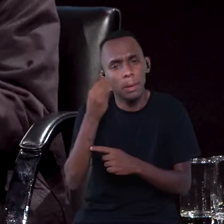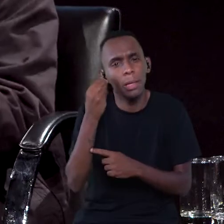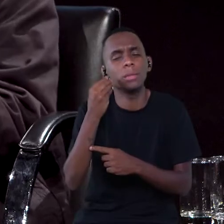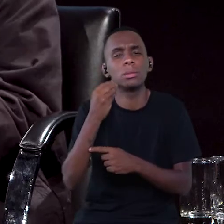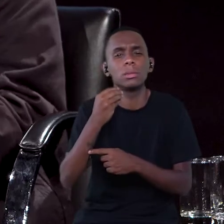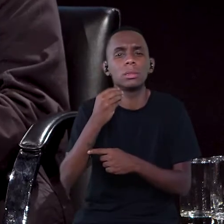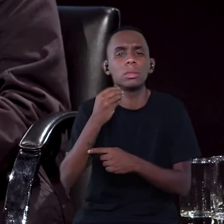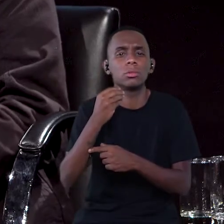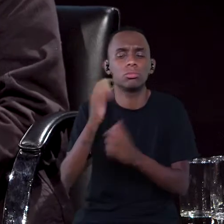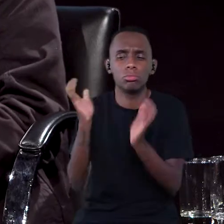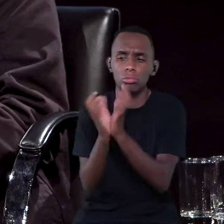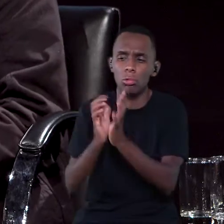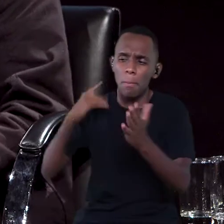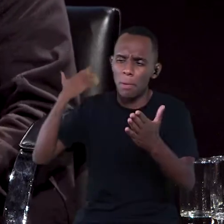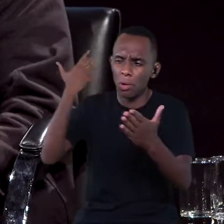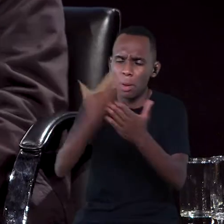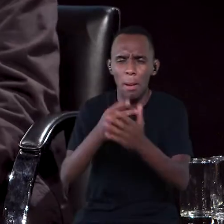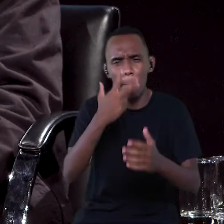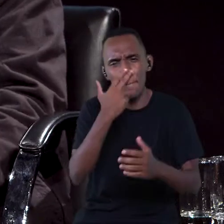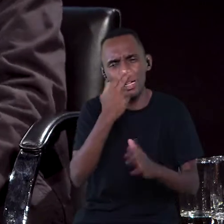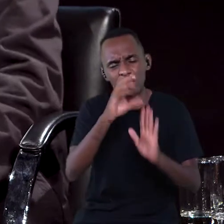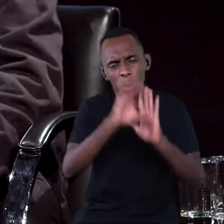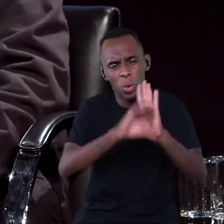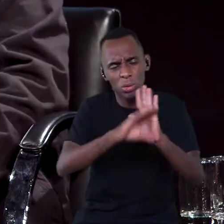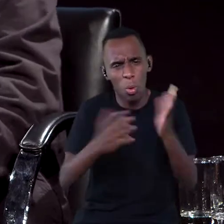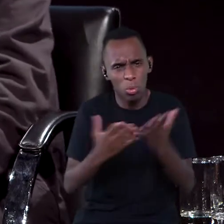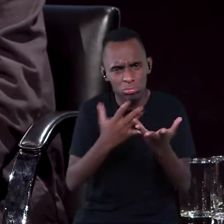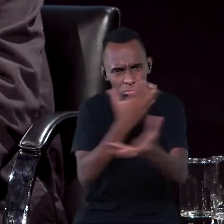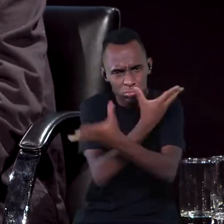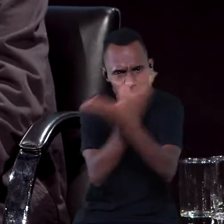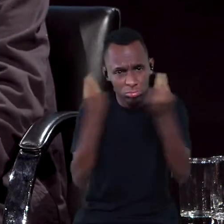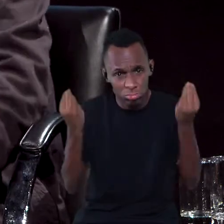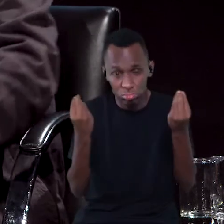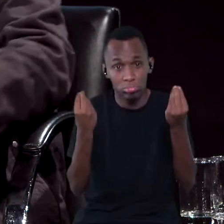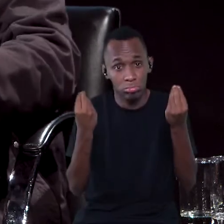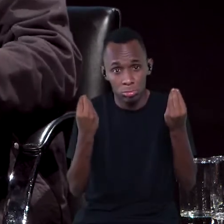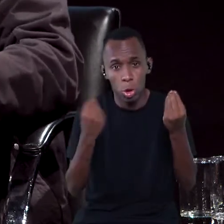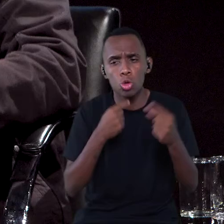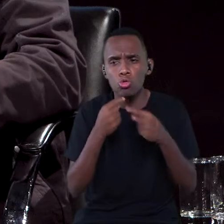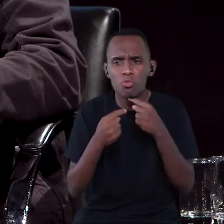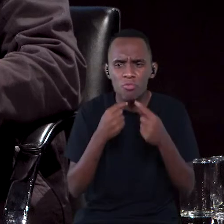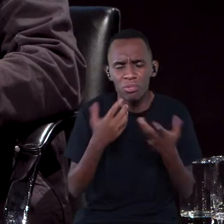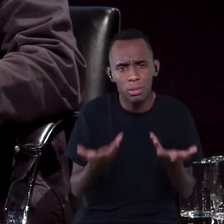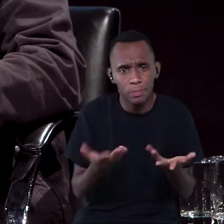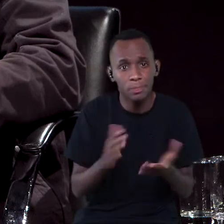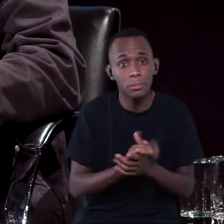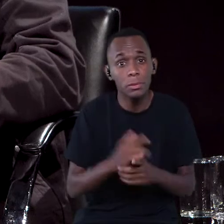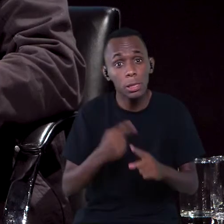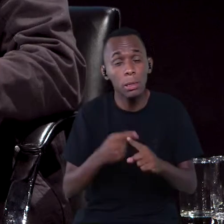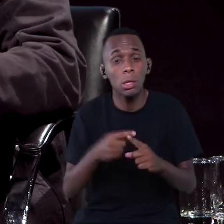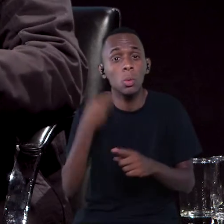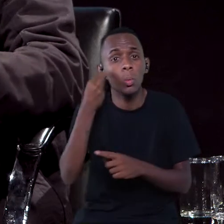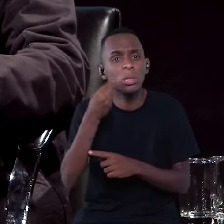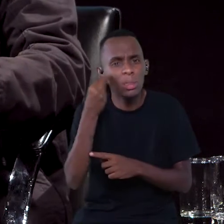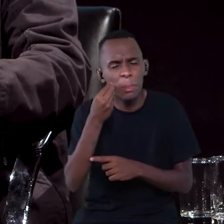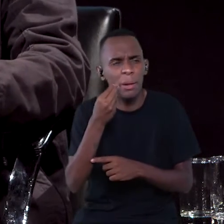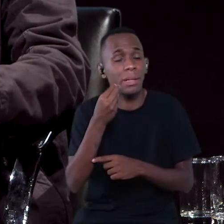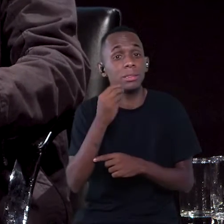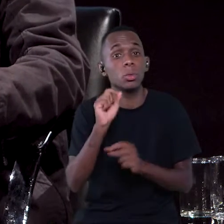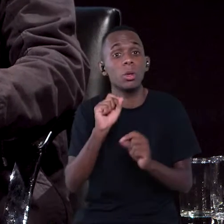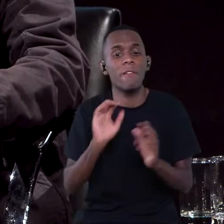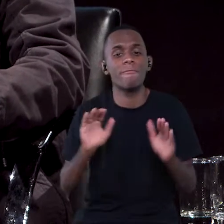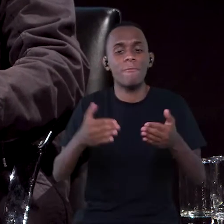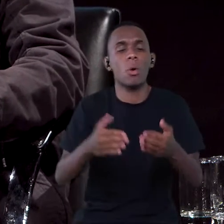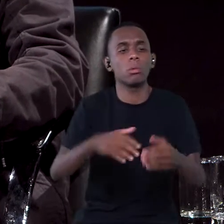Um conceito que hoje parece que está meio esquecido, muito contestado. A gente tem vivido uma experiência de tendência ao individualismo